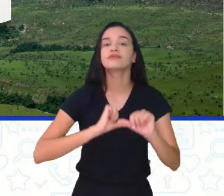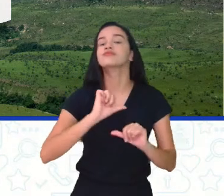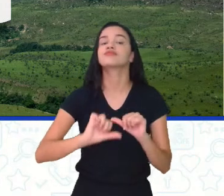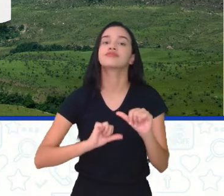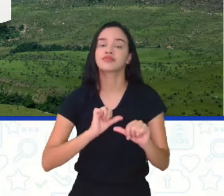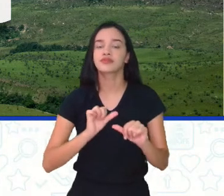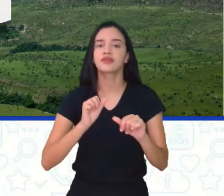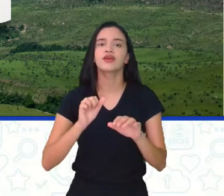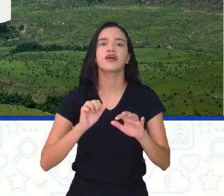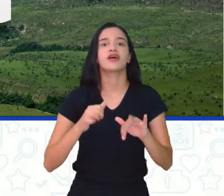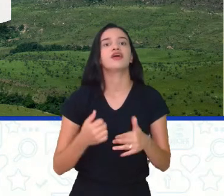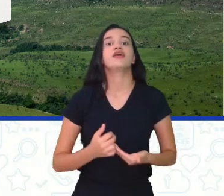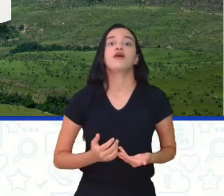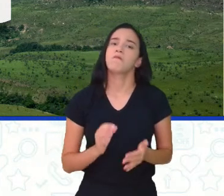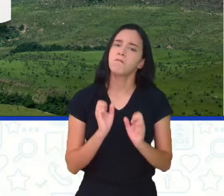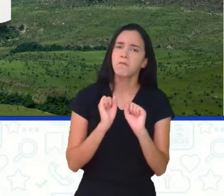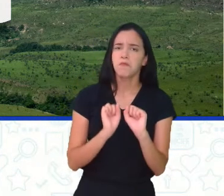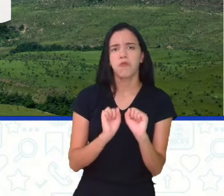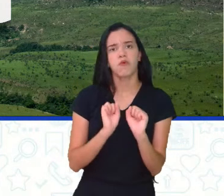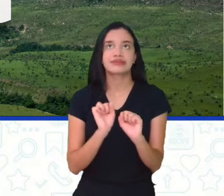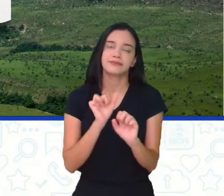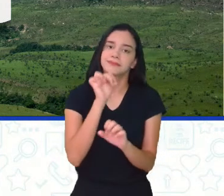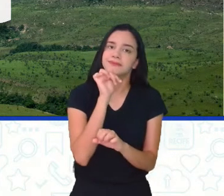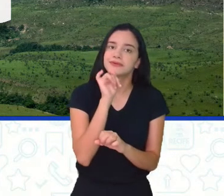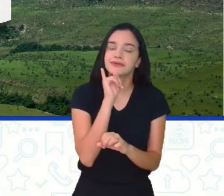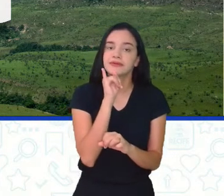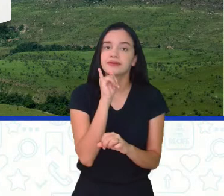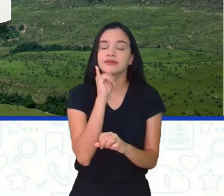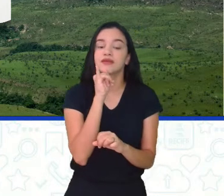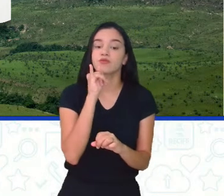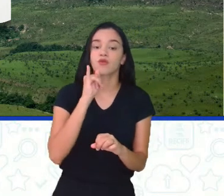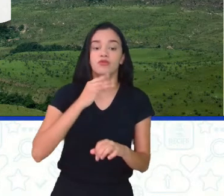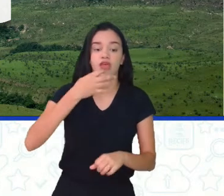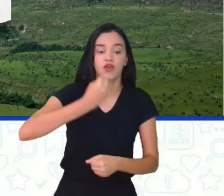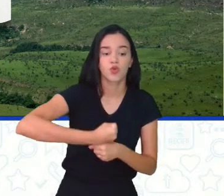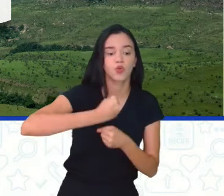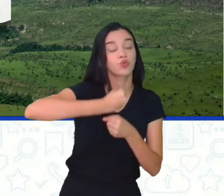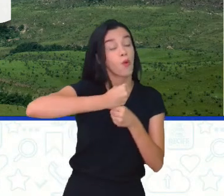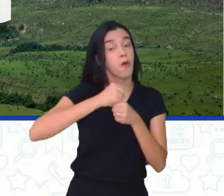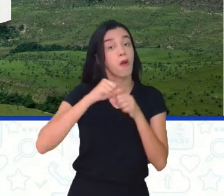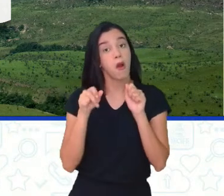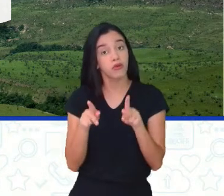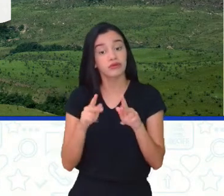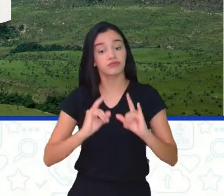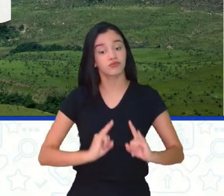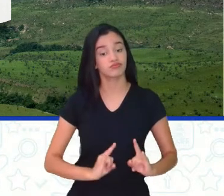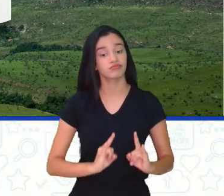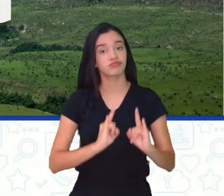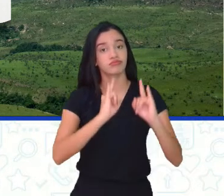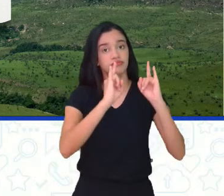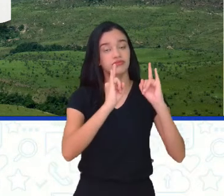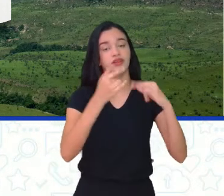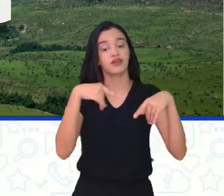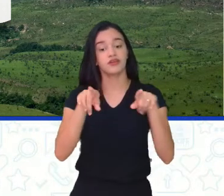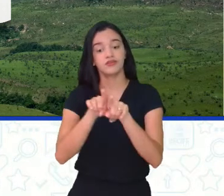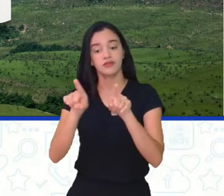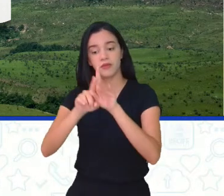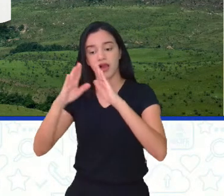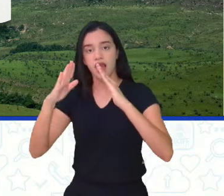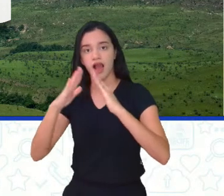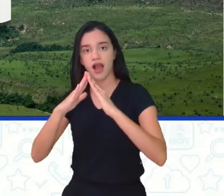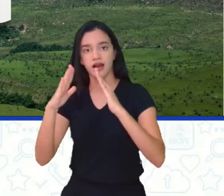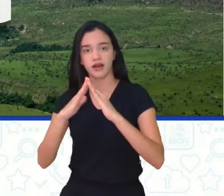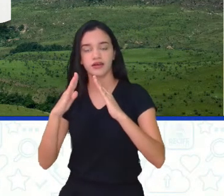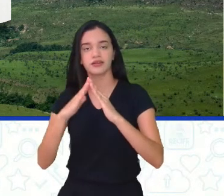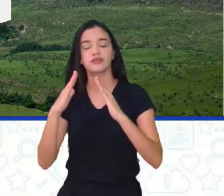as paisagens. Pode ser a questão das construções, beleza, os edifícios, casas,